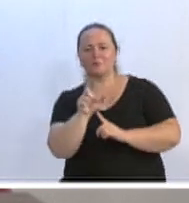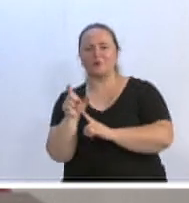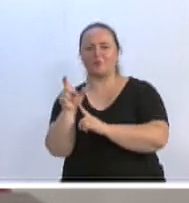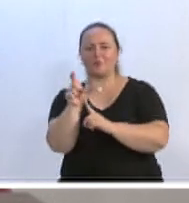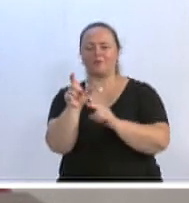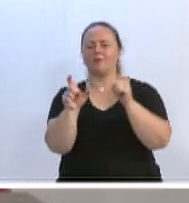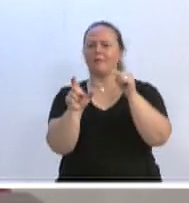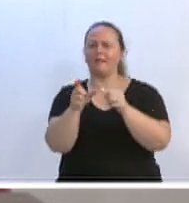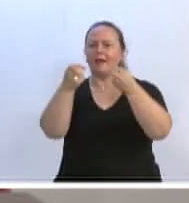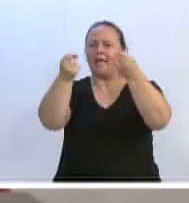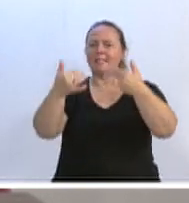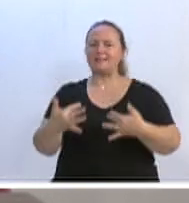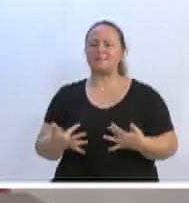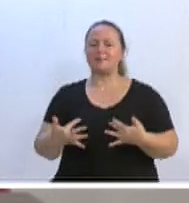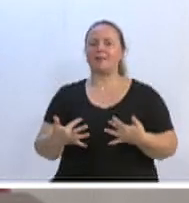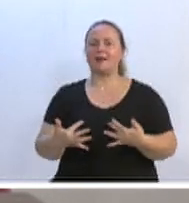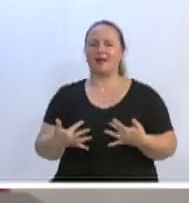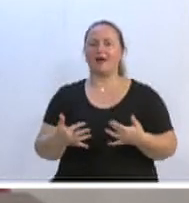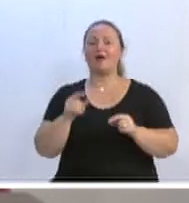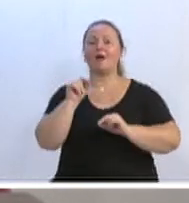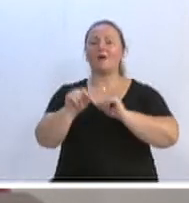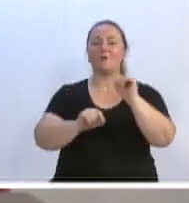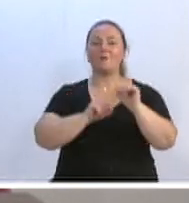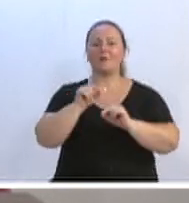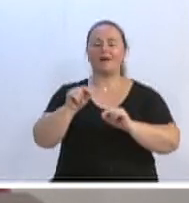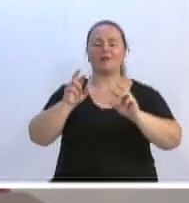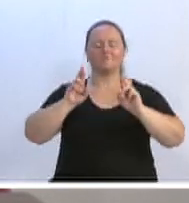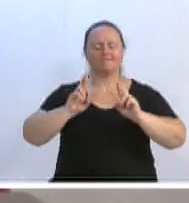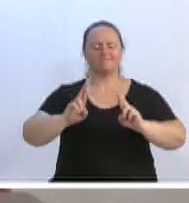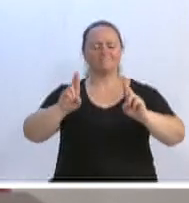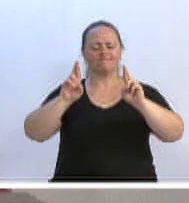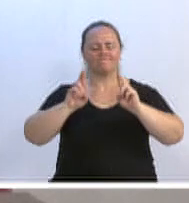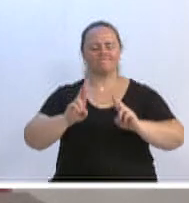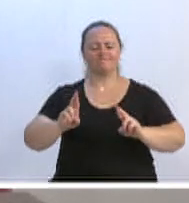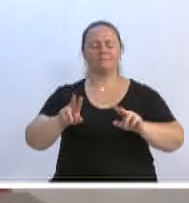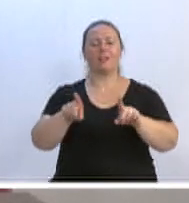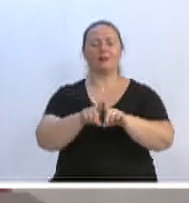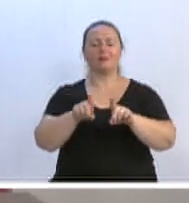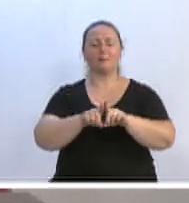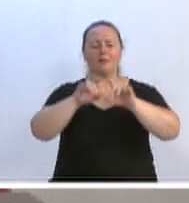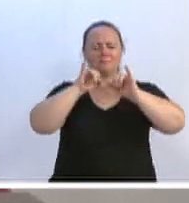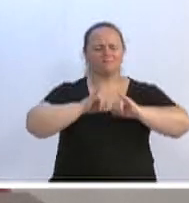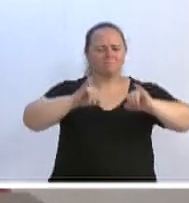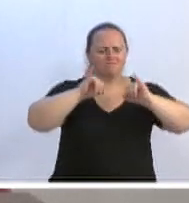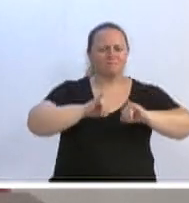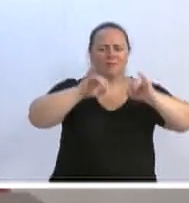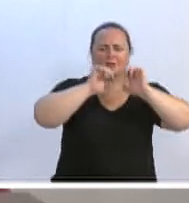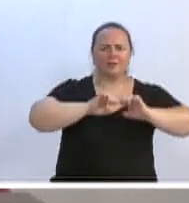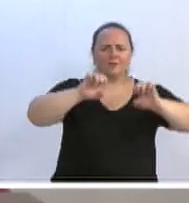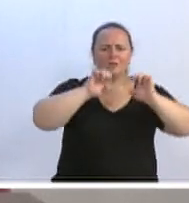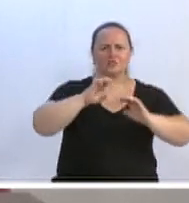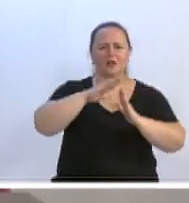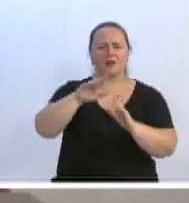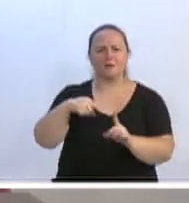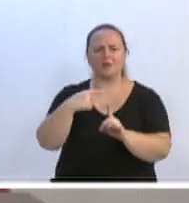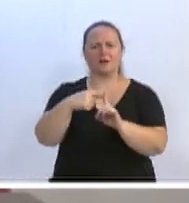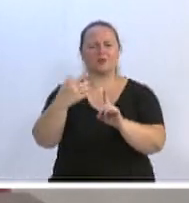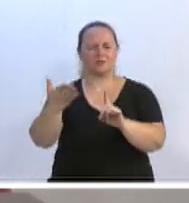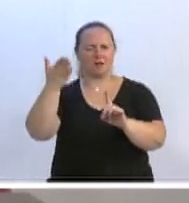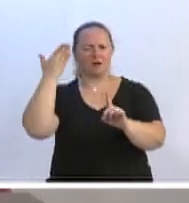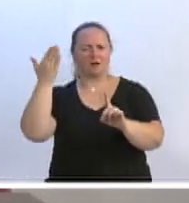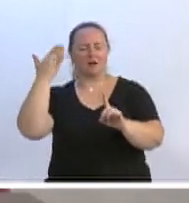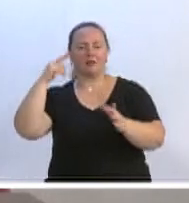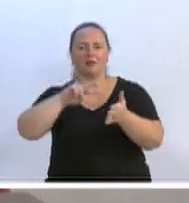falar sobre a grande esperança e mensagem da Igreja primitiva e o significado,